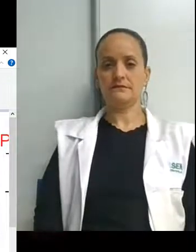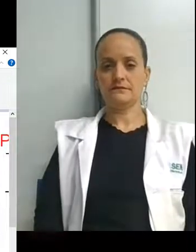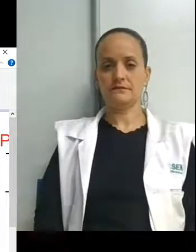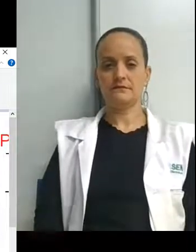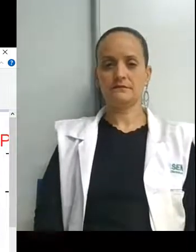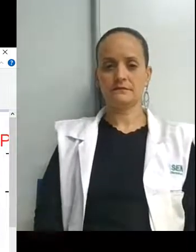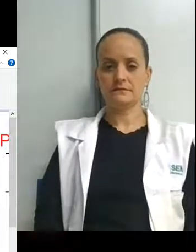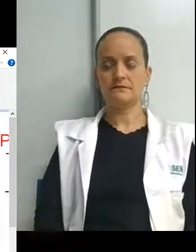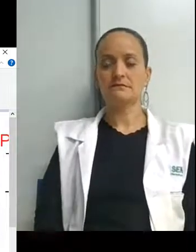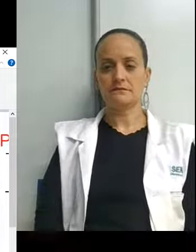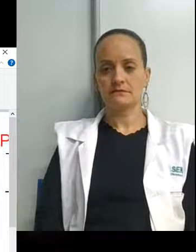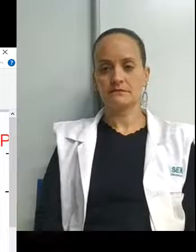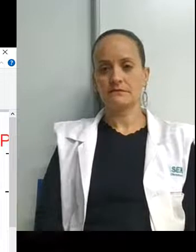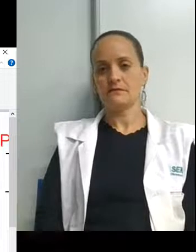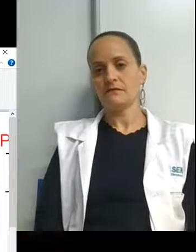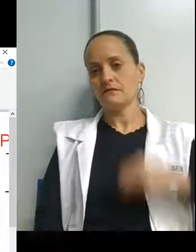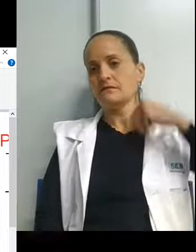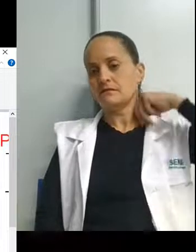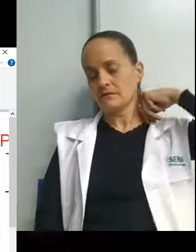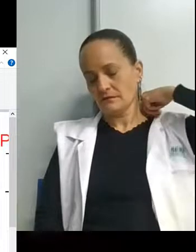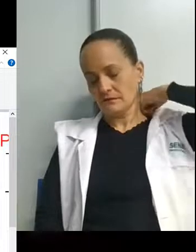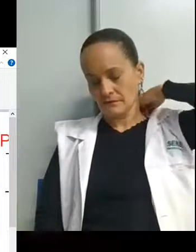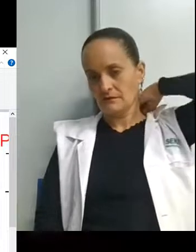Todo mundo entendeu aí?